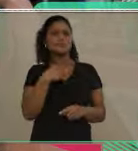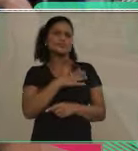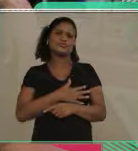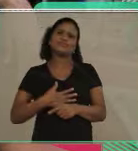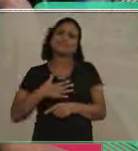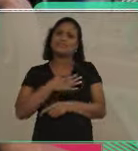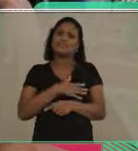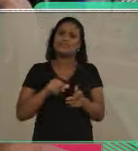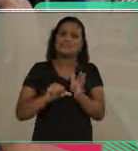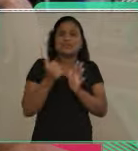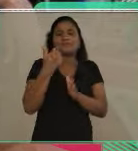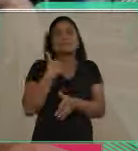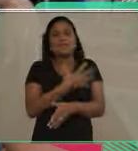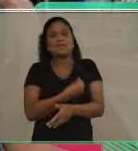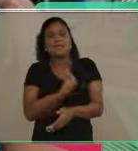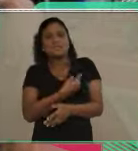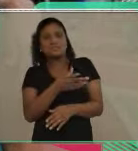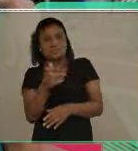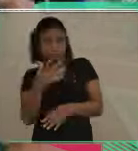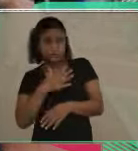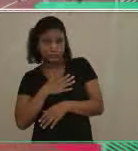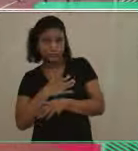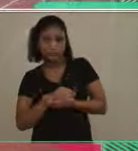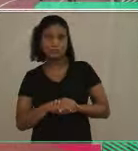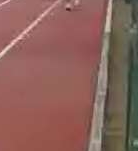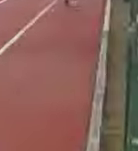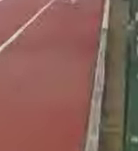feliz, certifique porque é a primeira vez que meu filho participa.